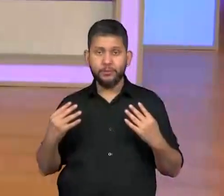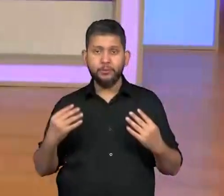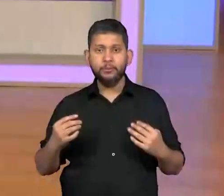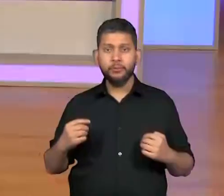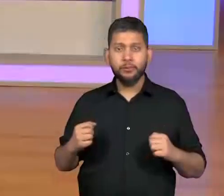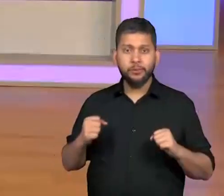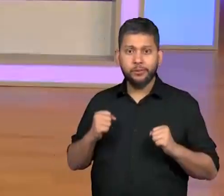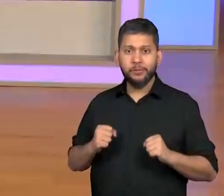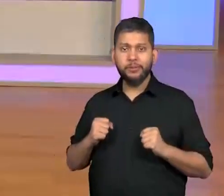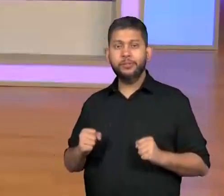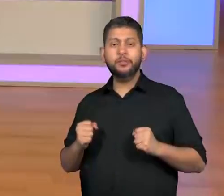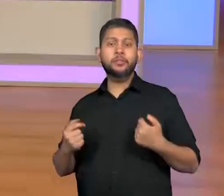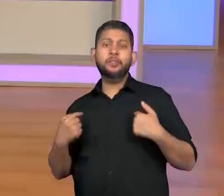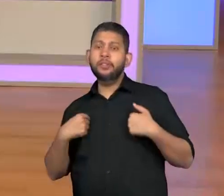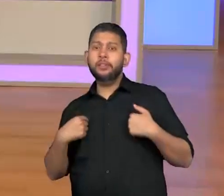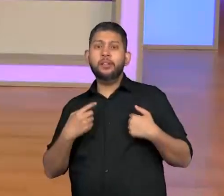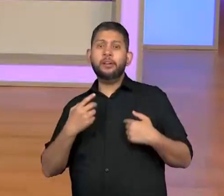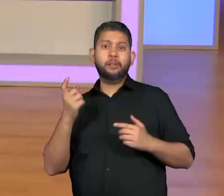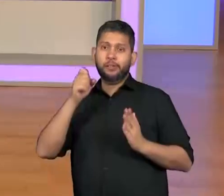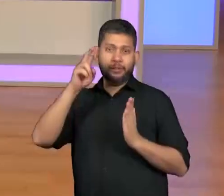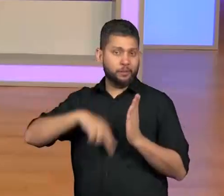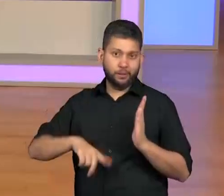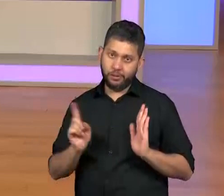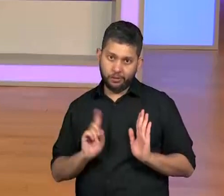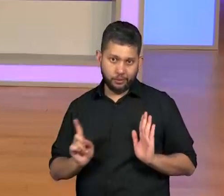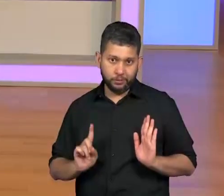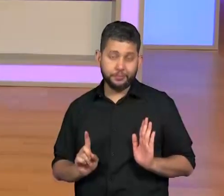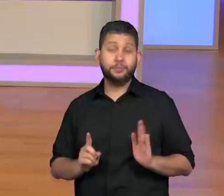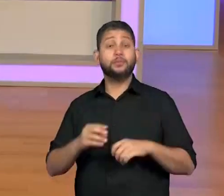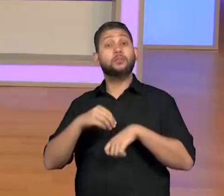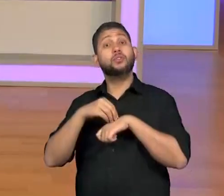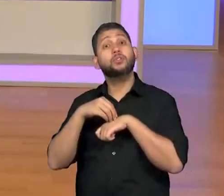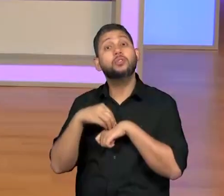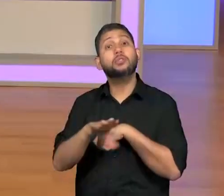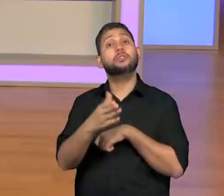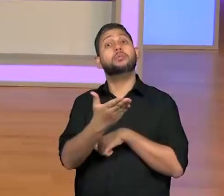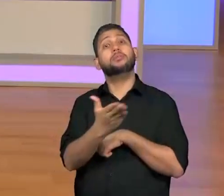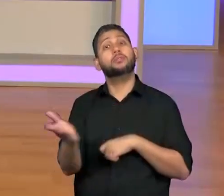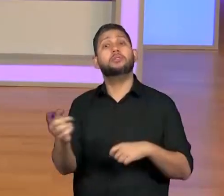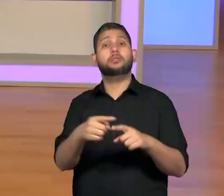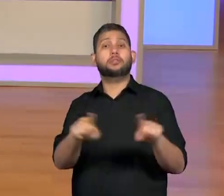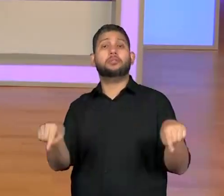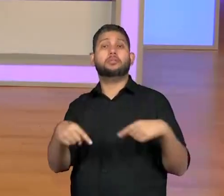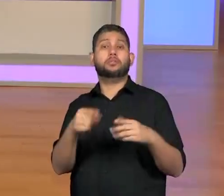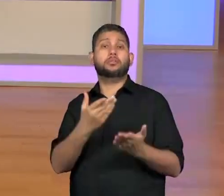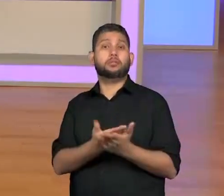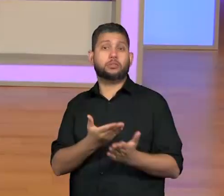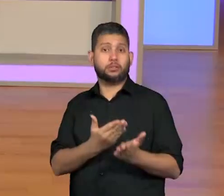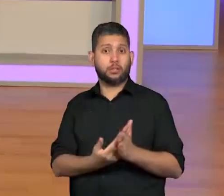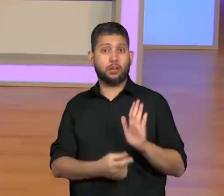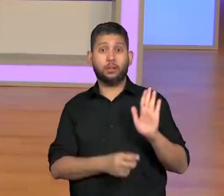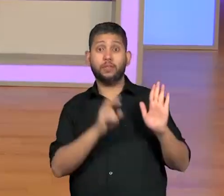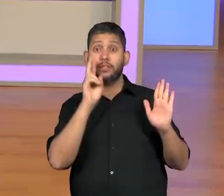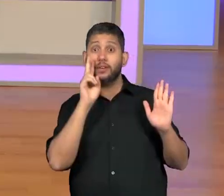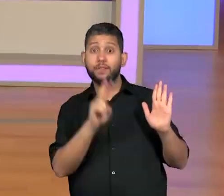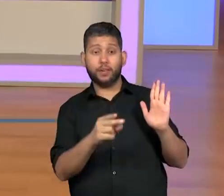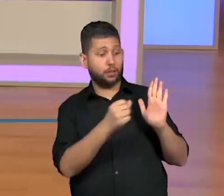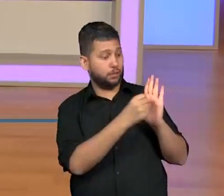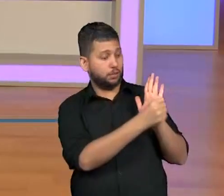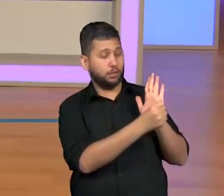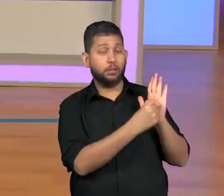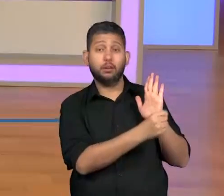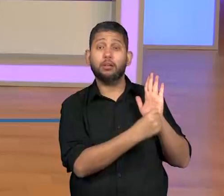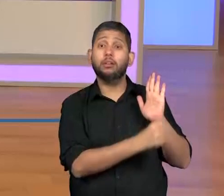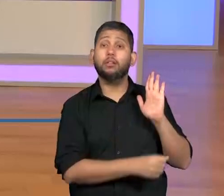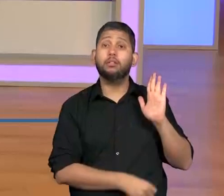acontece? Eu não farei a leitura aqui. Essa é a sugestão para que vocês localizem todas essas